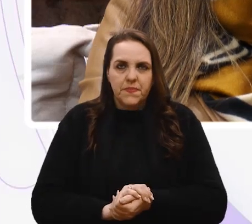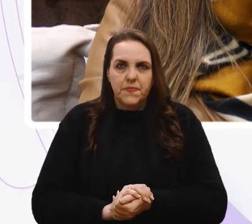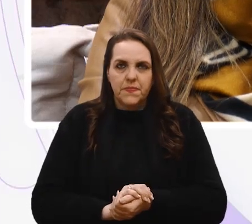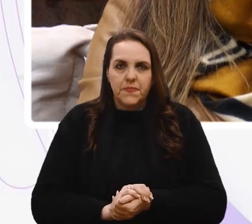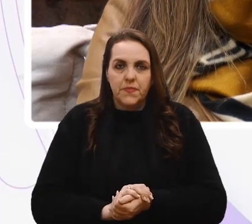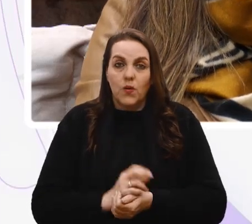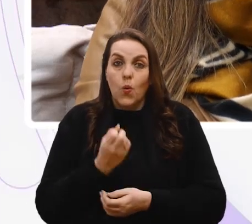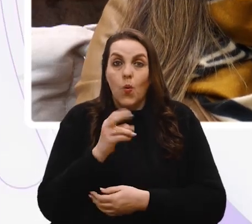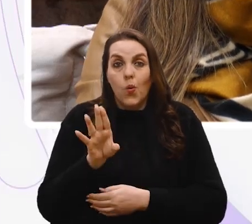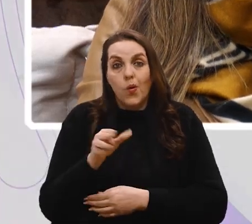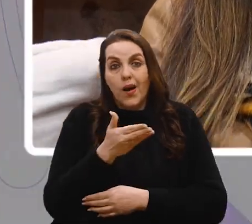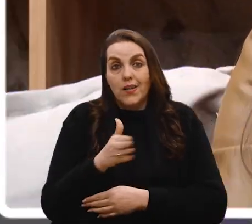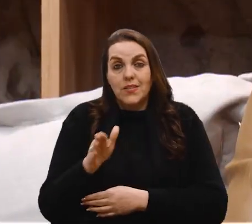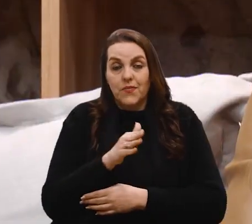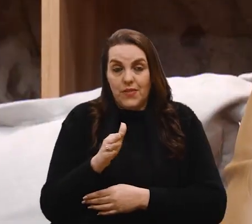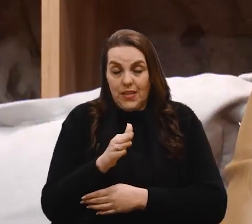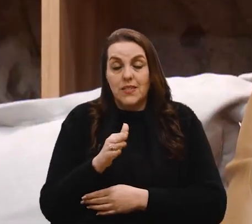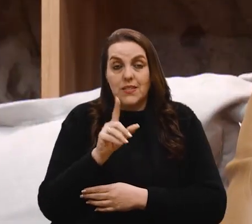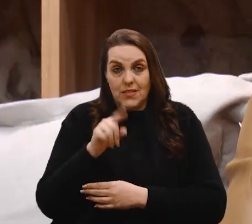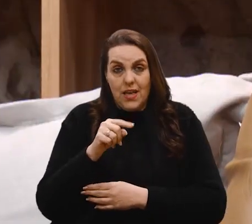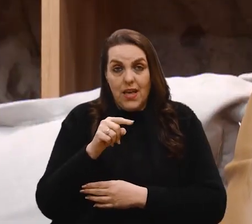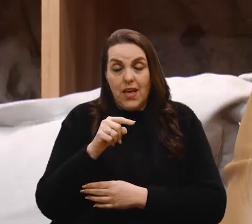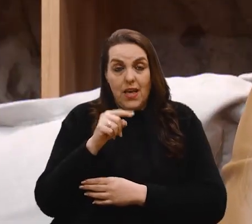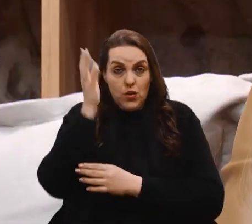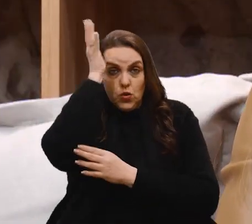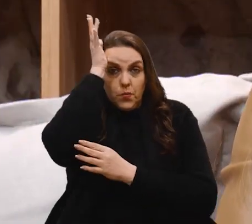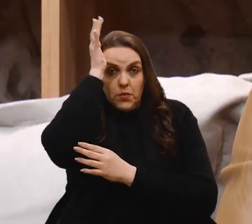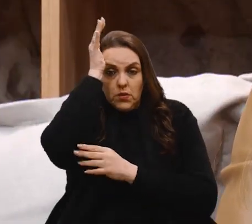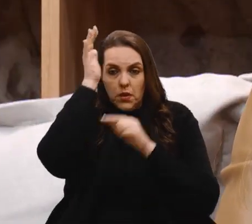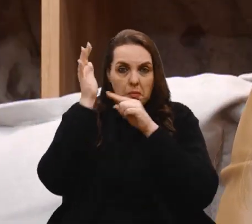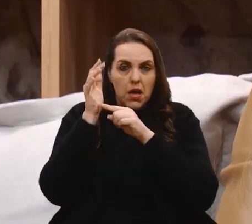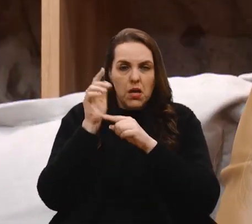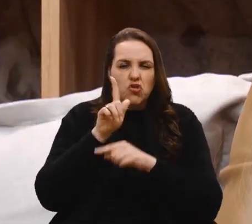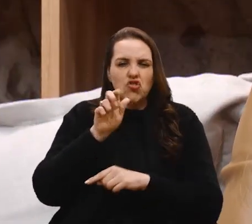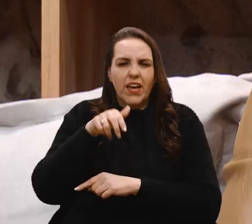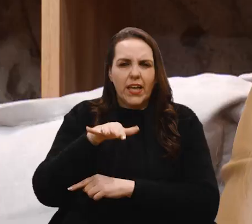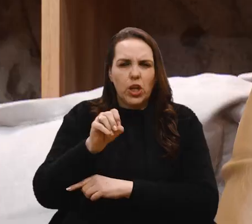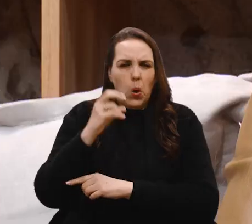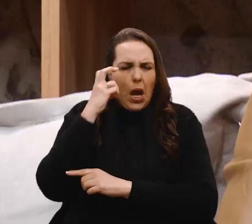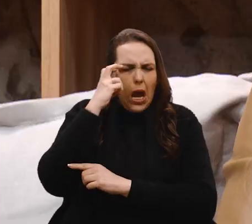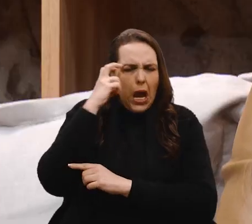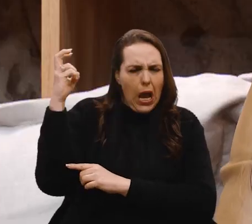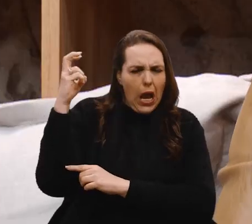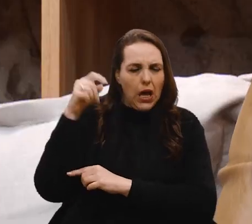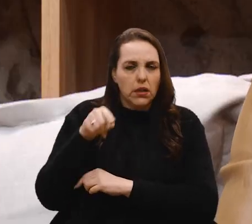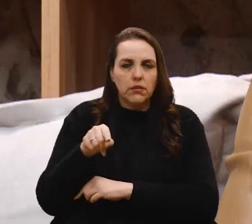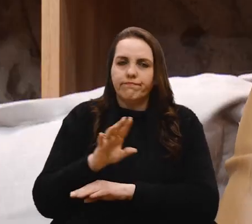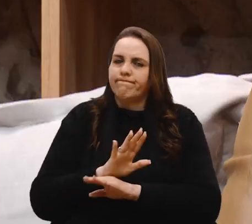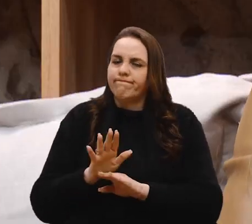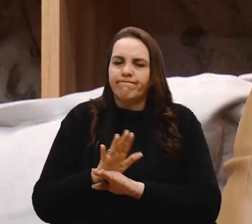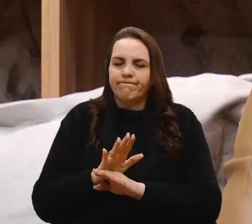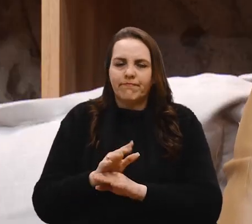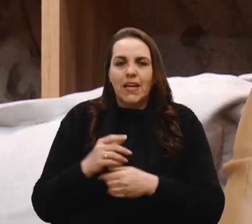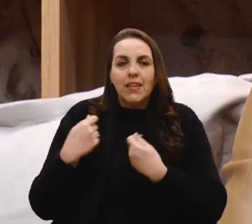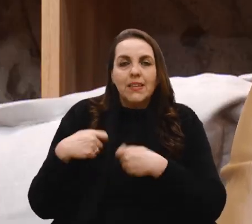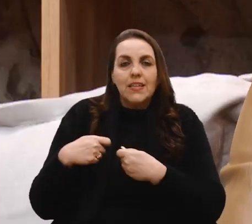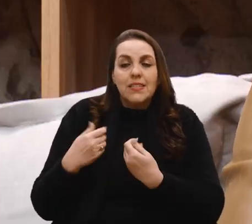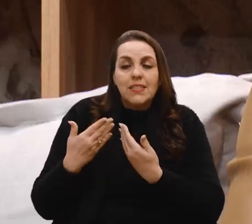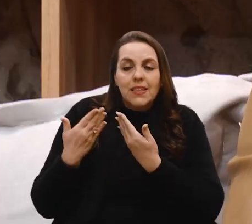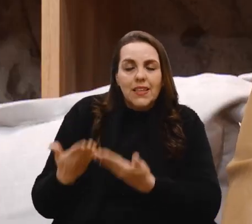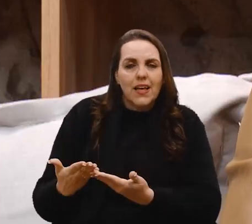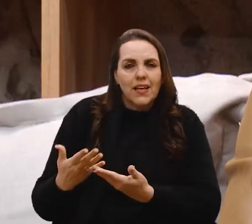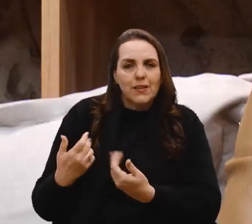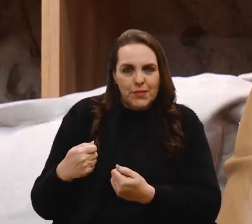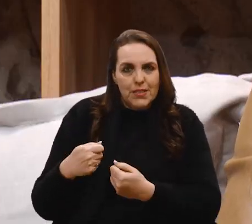vezes quando é superdotado é visto como gênio. Aí é negligenciado realmente as necessidades, né, que